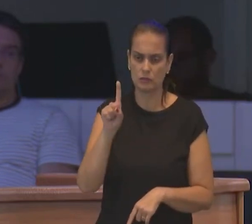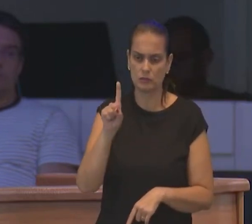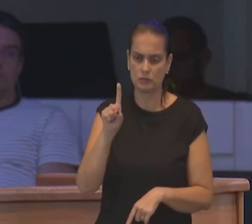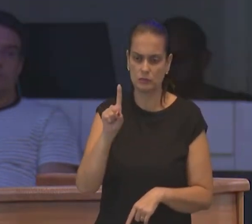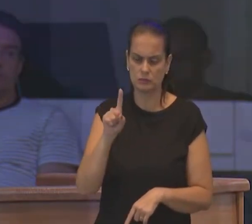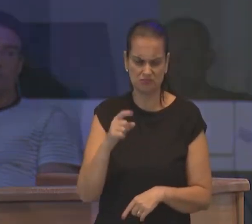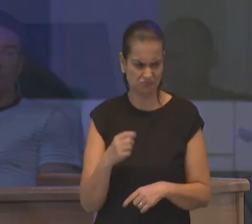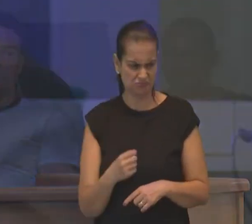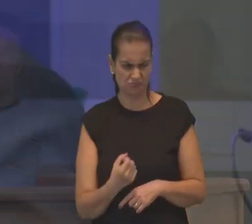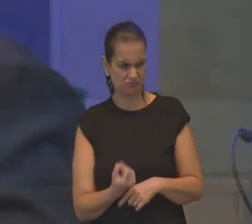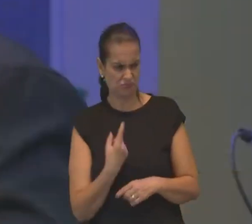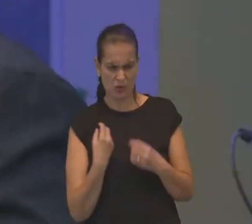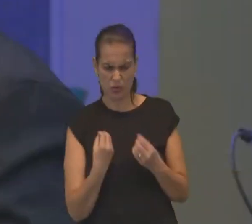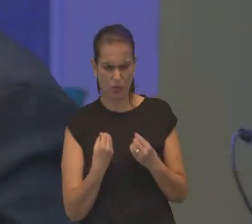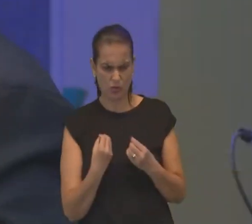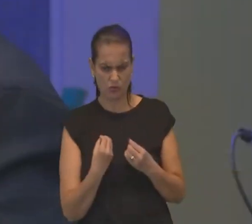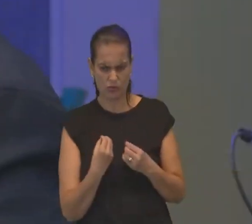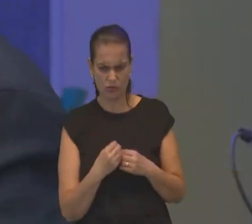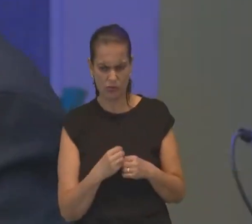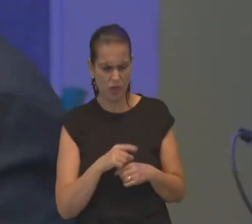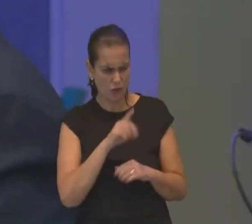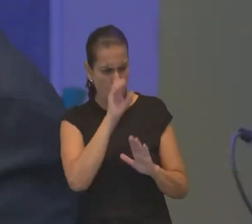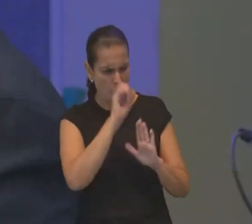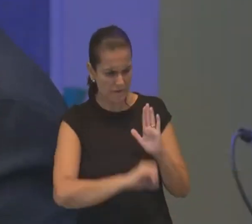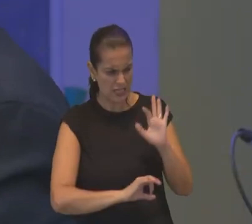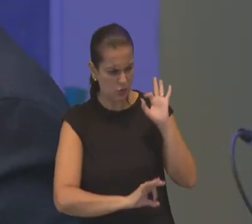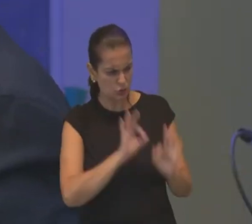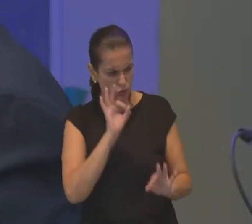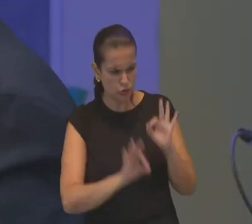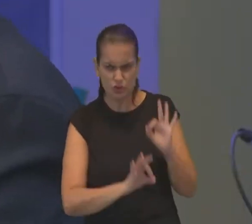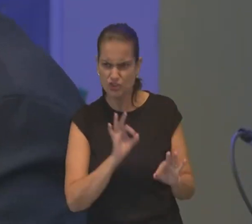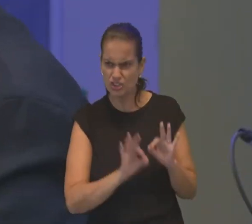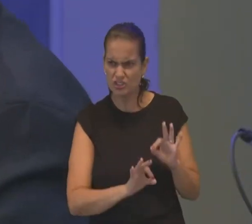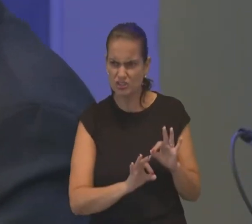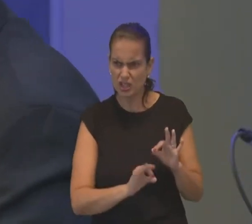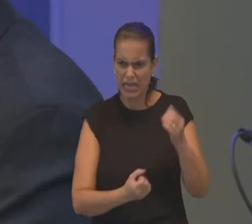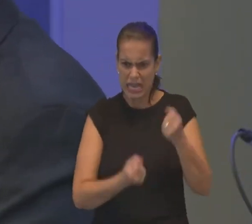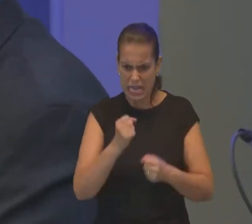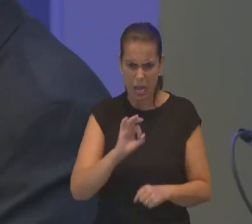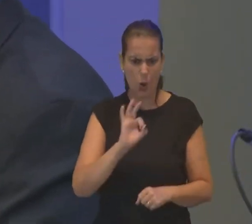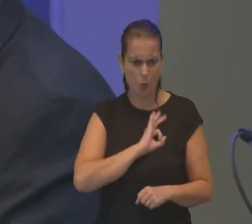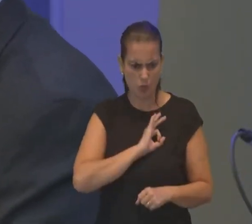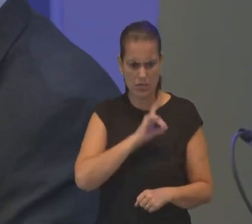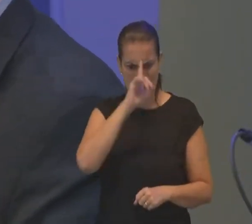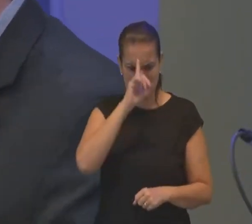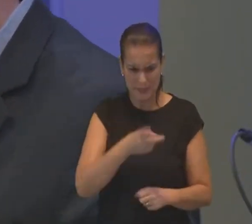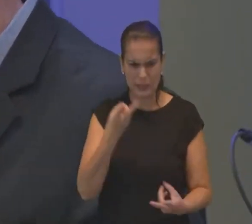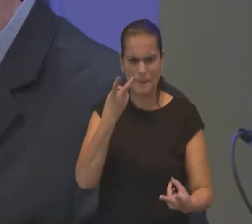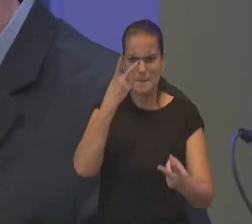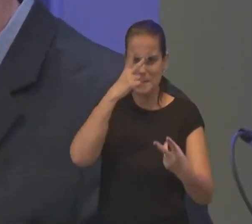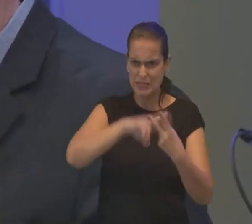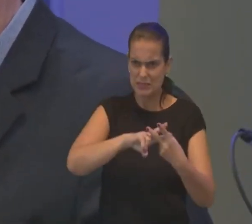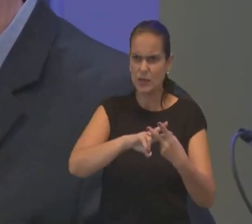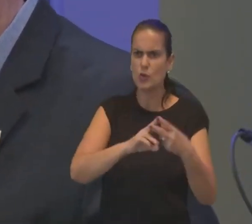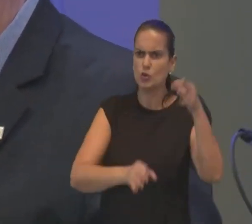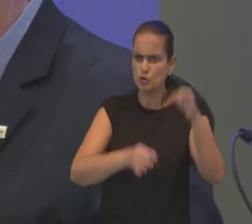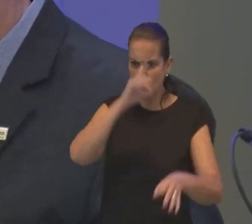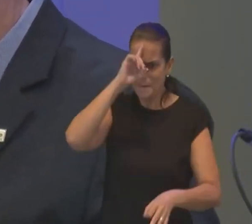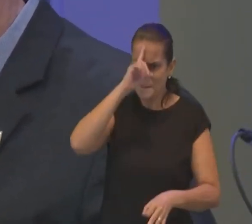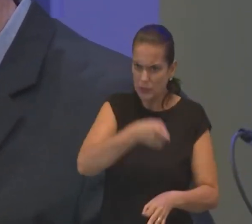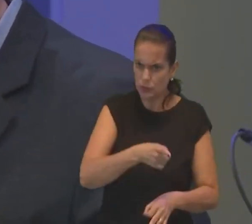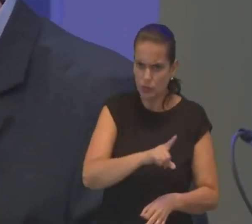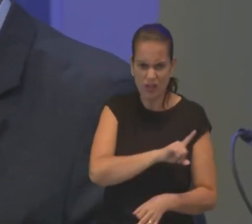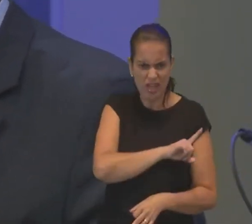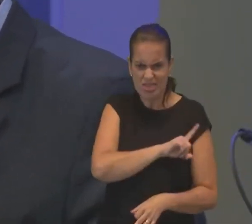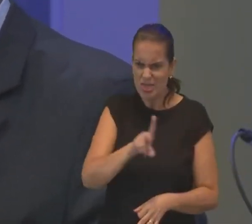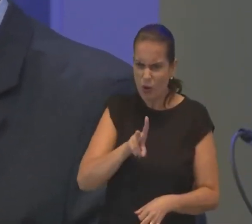Esse como é? Você, o oficial de justiça, está aqui com o carro da polícia, o mandato de prisão expedido pelo juiz, e você está dizendo que